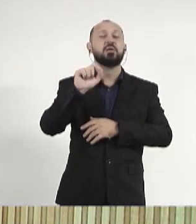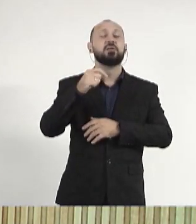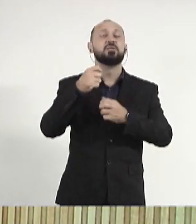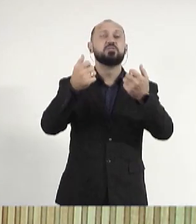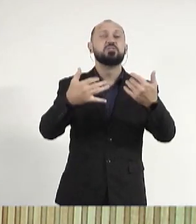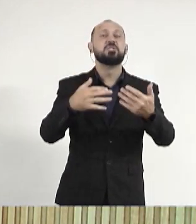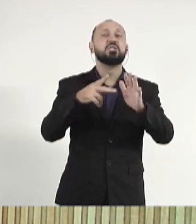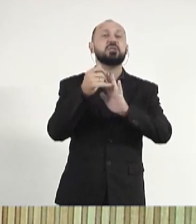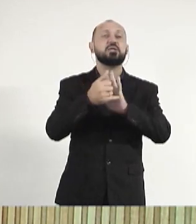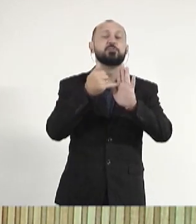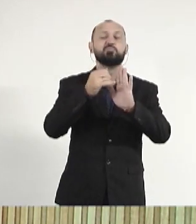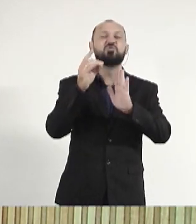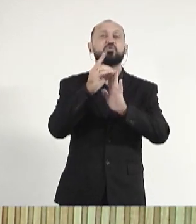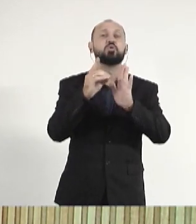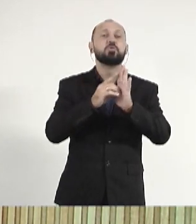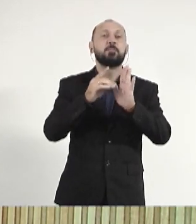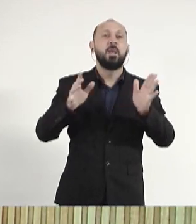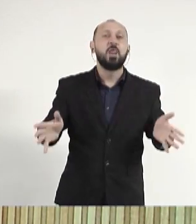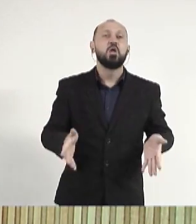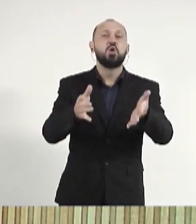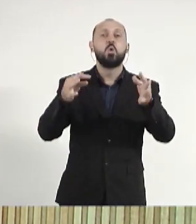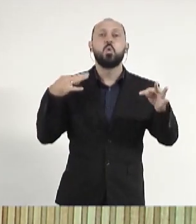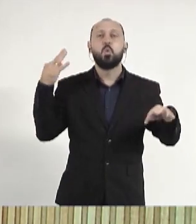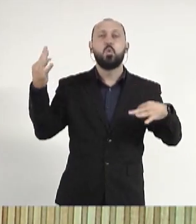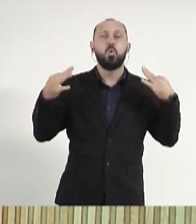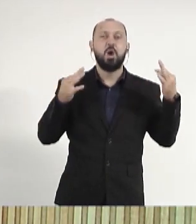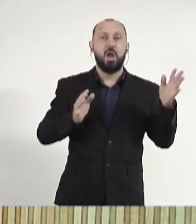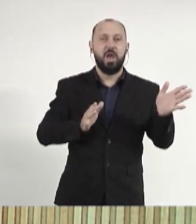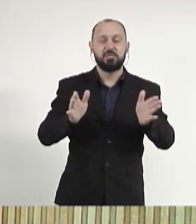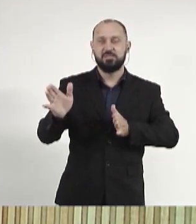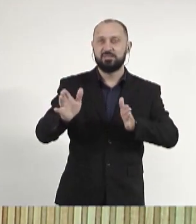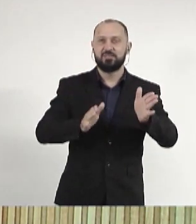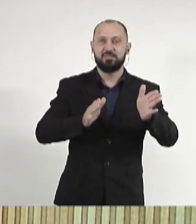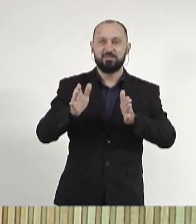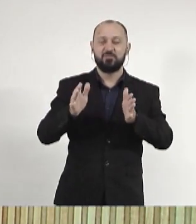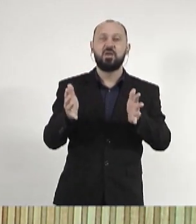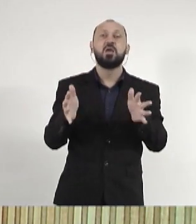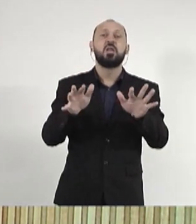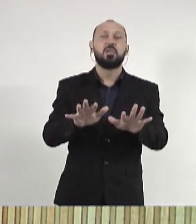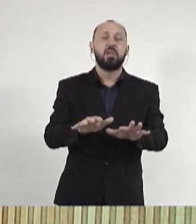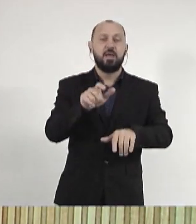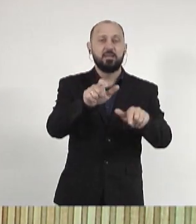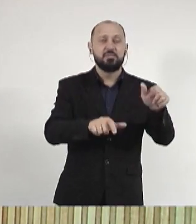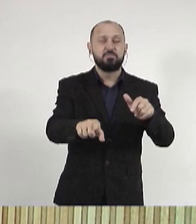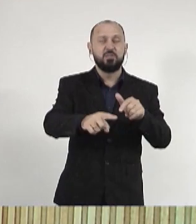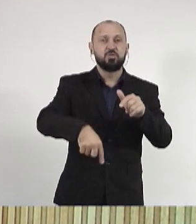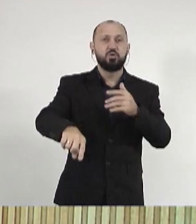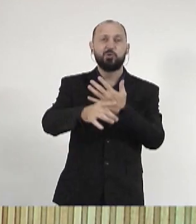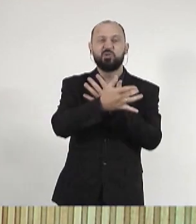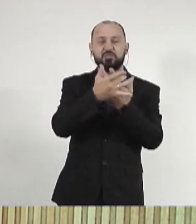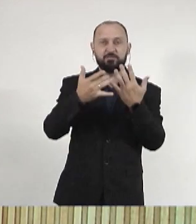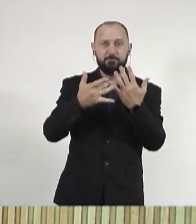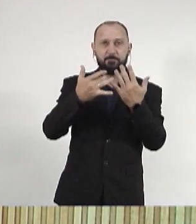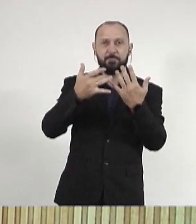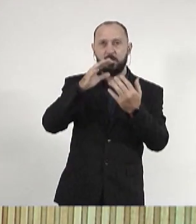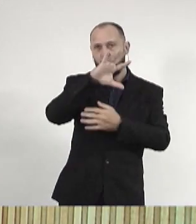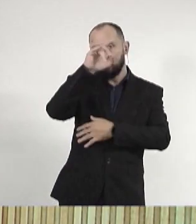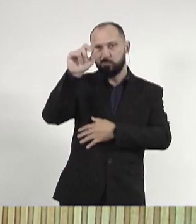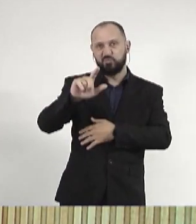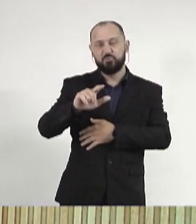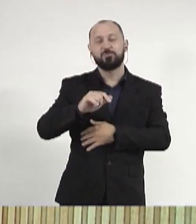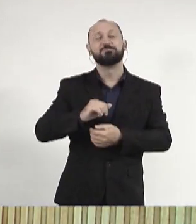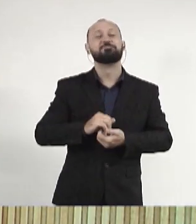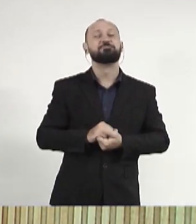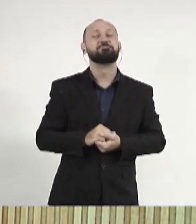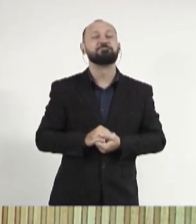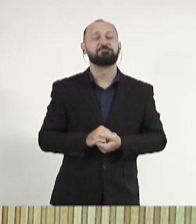projeto dispõe sobre diretrizes para o estímulo do turismo acessível e inclusivo a pessoas com deficiência no estado de Mato Grosso